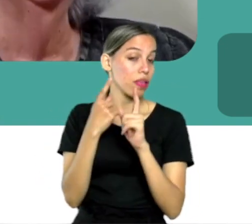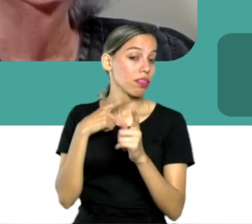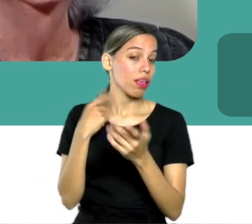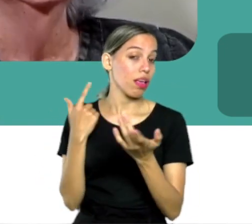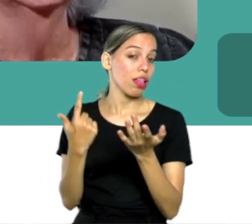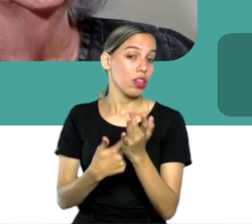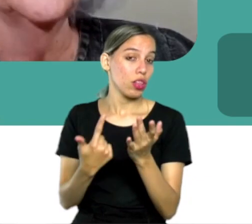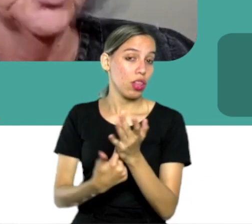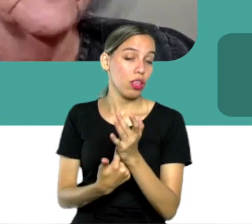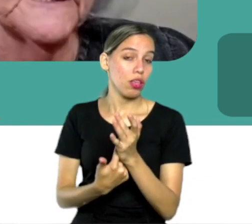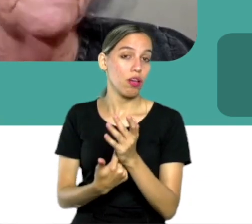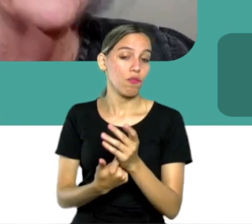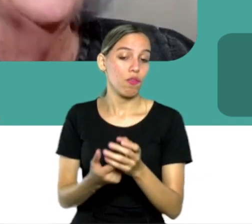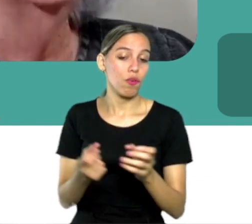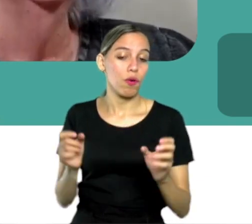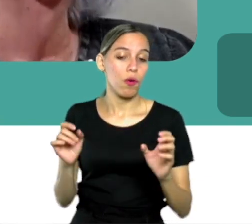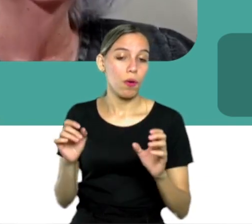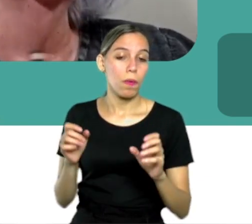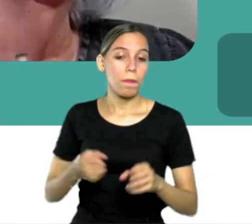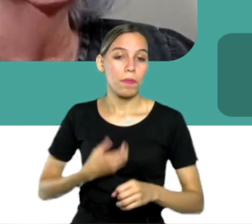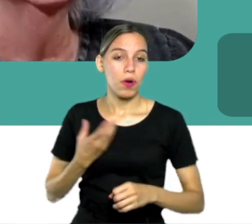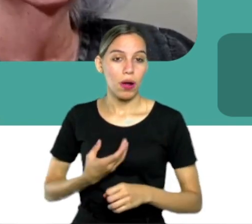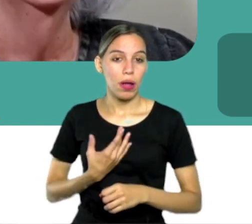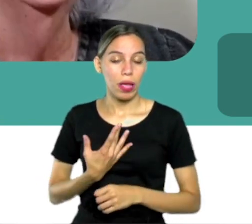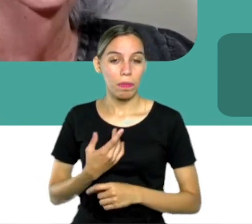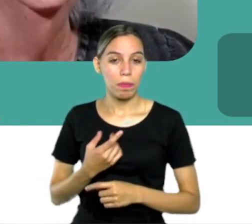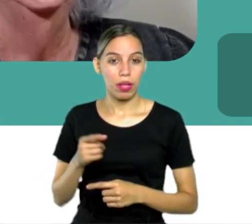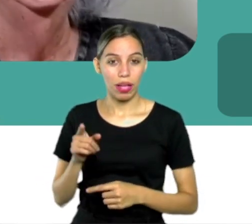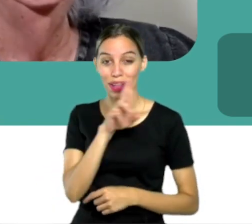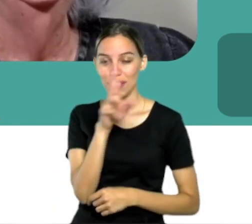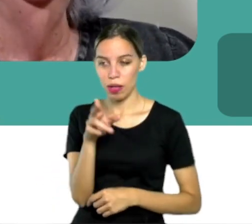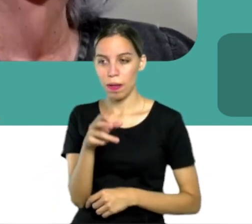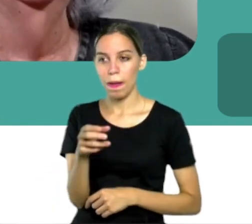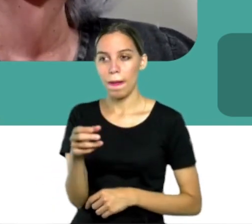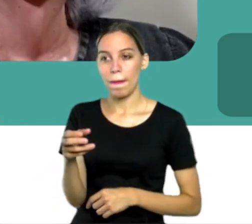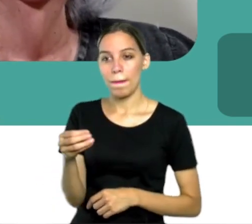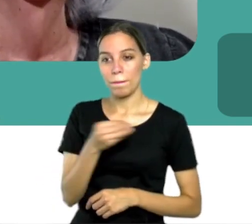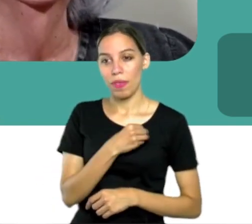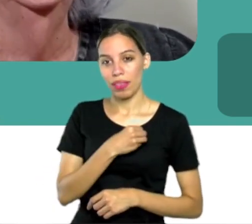mais picantes, assim, chama Sem Pecado Não Tem Salvação. Ele